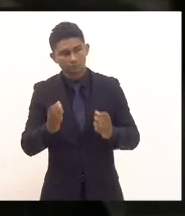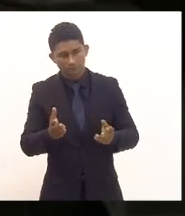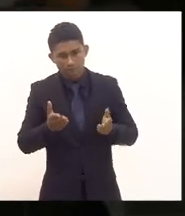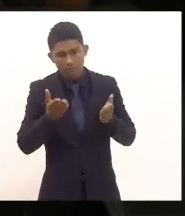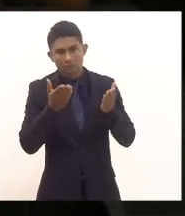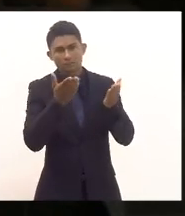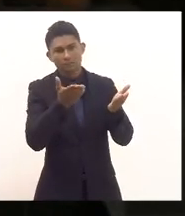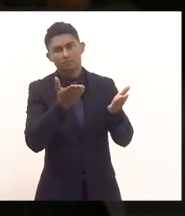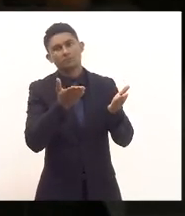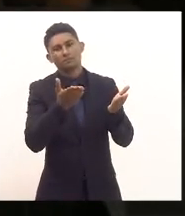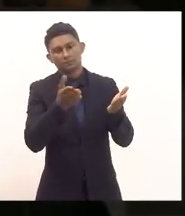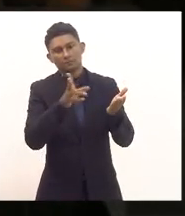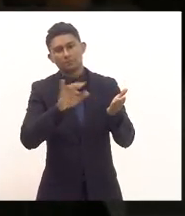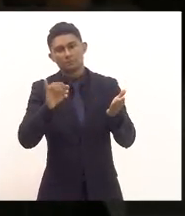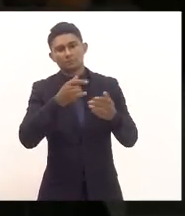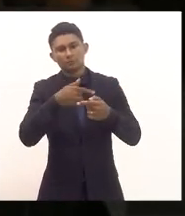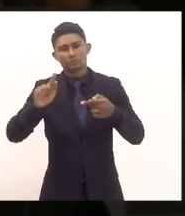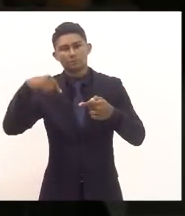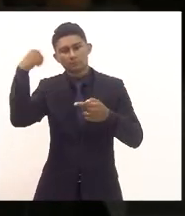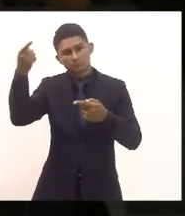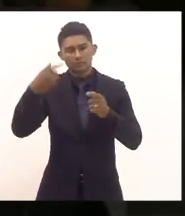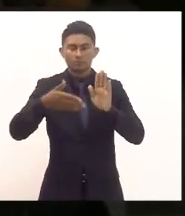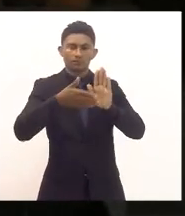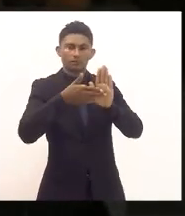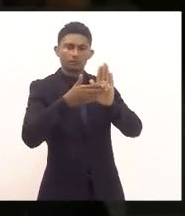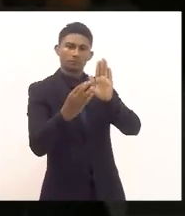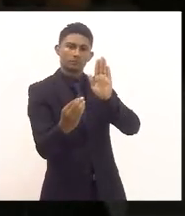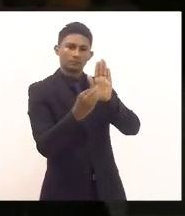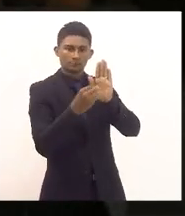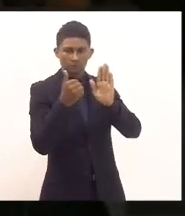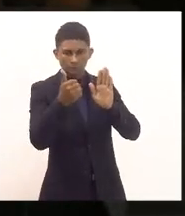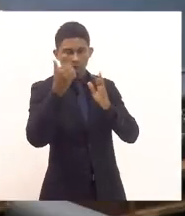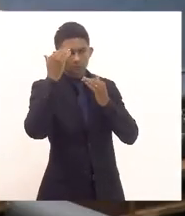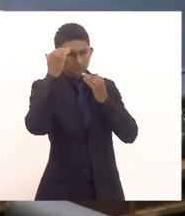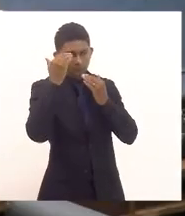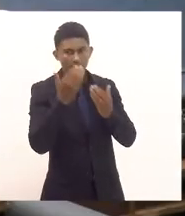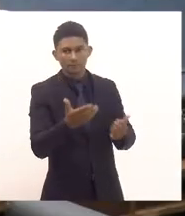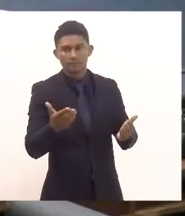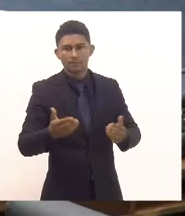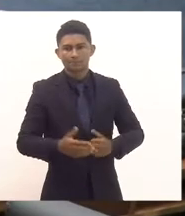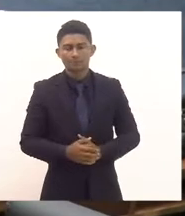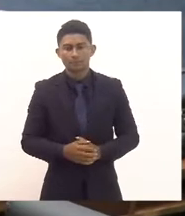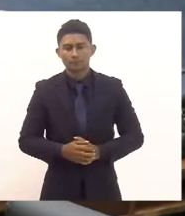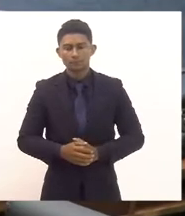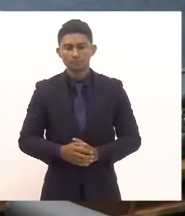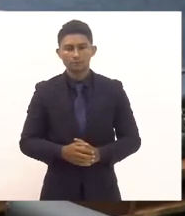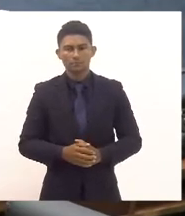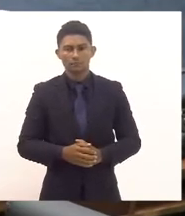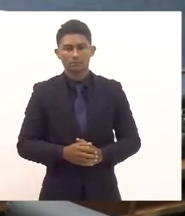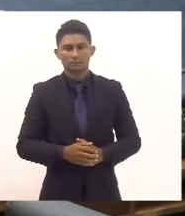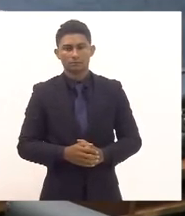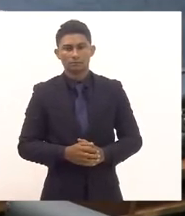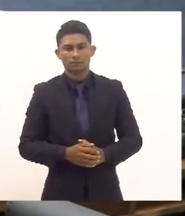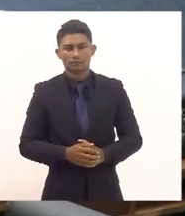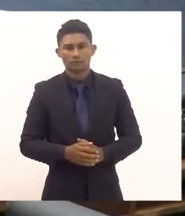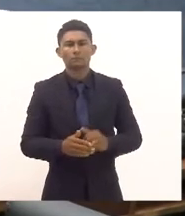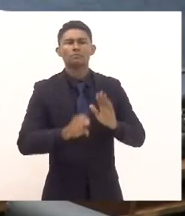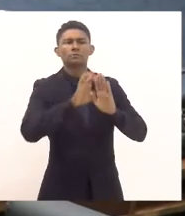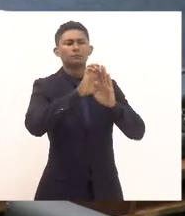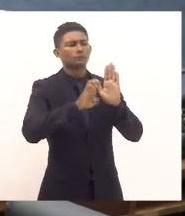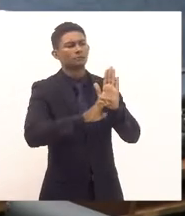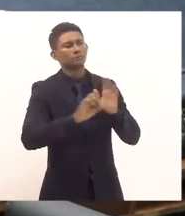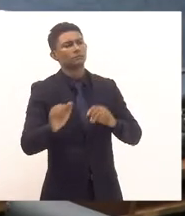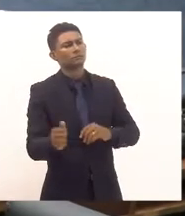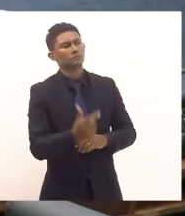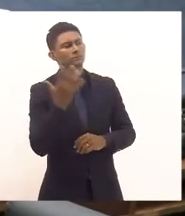excelência trará pauta na semana que vem Obrigado seu presente e quantas e-mail deixa